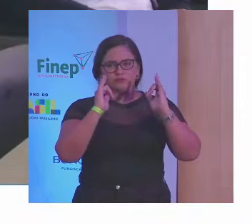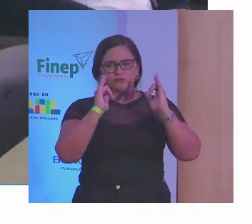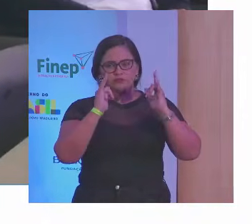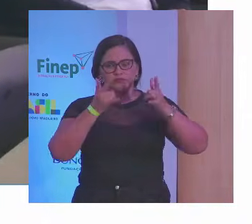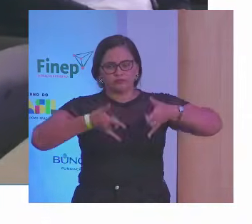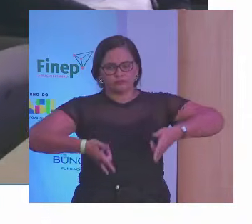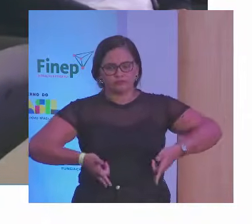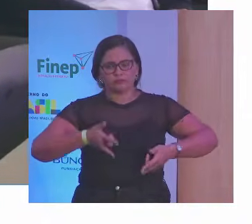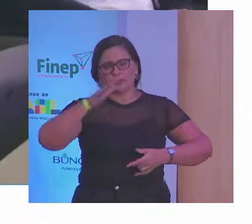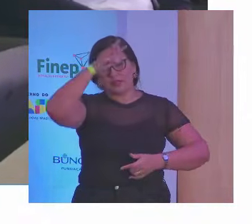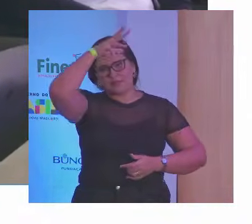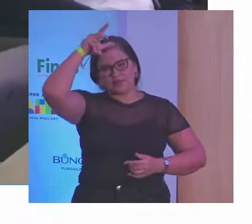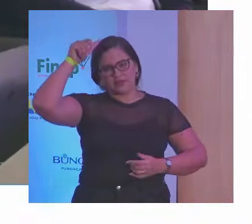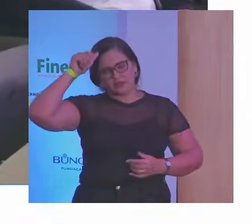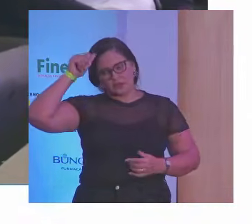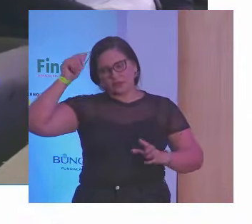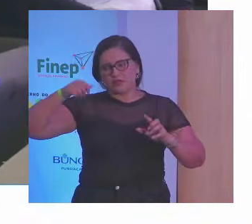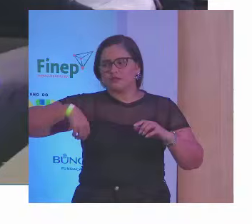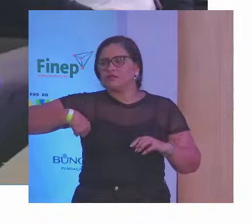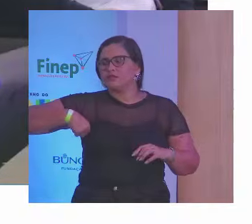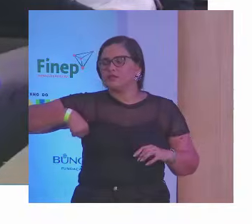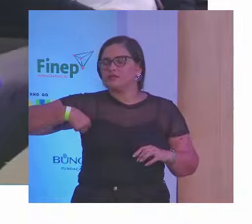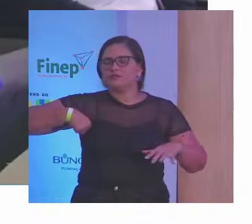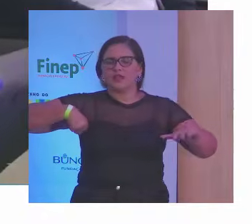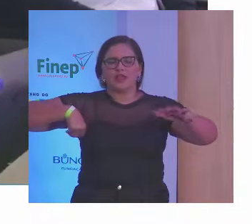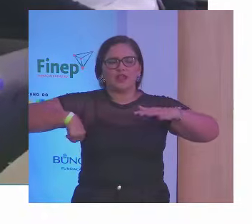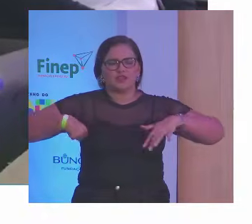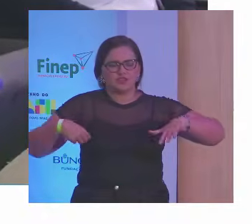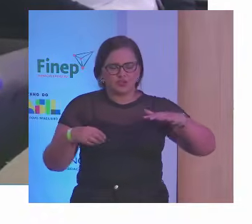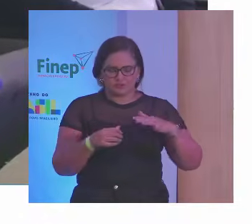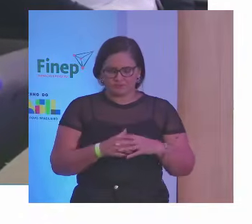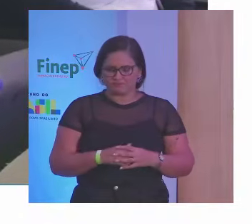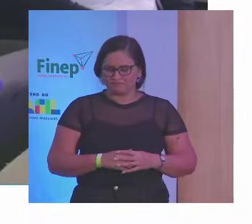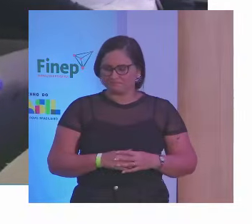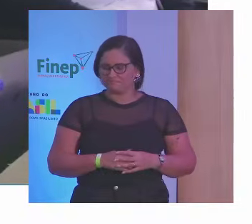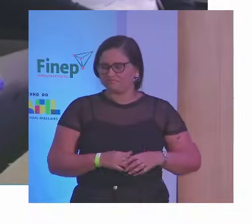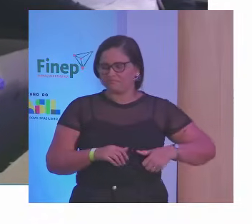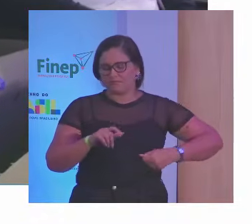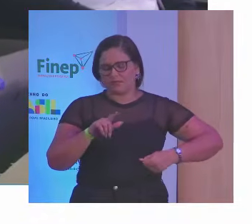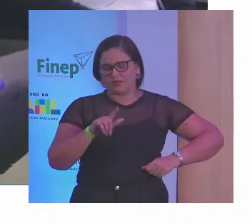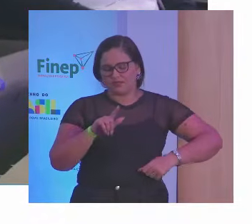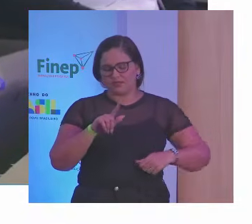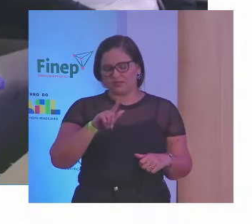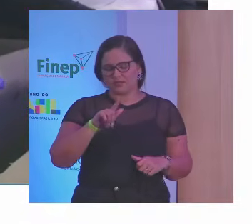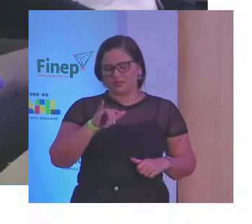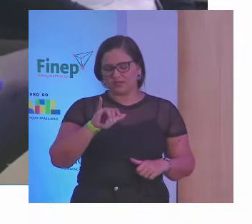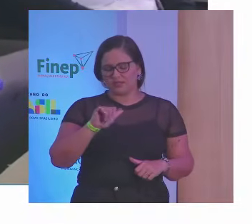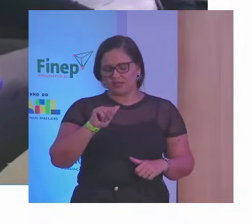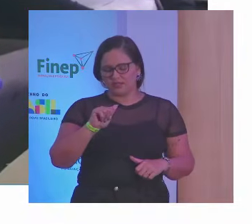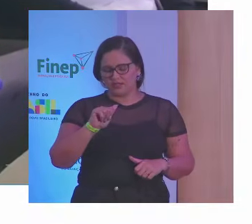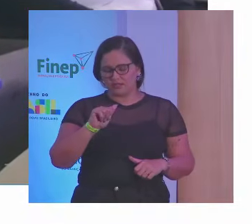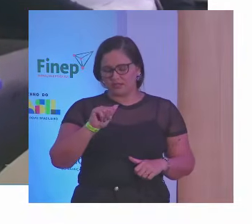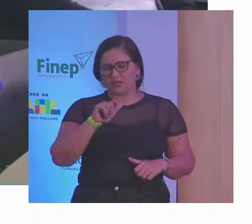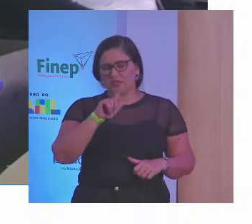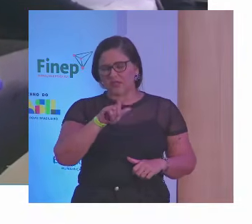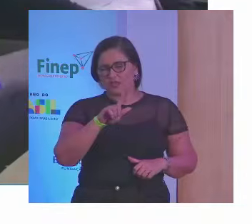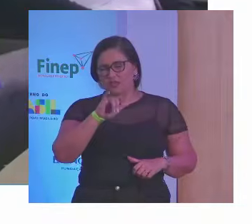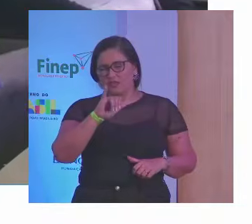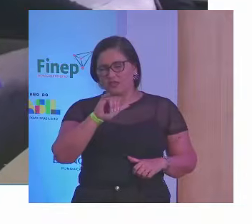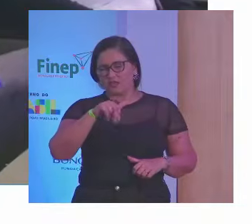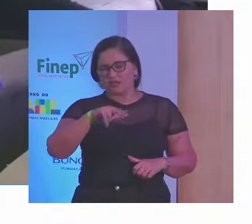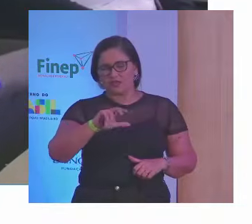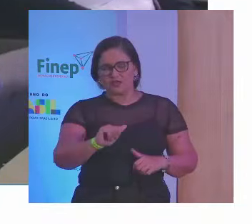amazônica, e não somente daquela região, incluindo a Guiana, a Guiana Francesa,